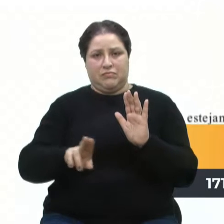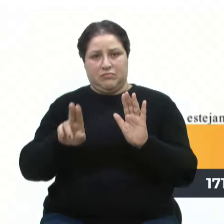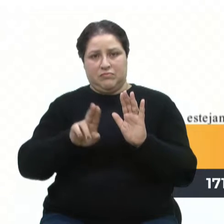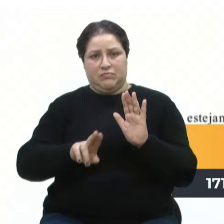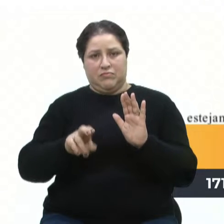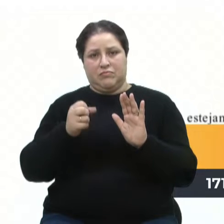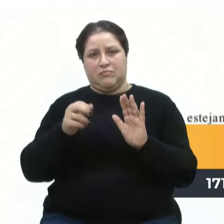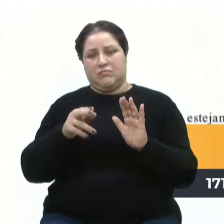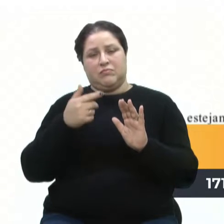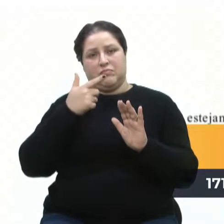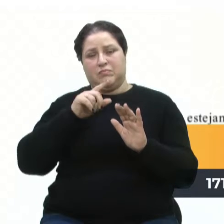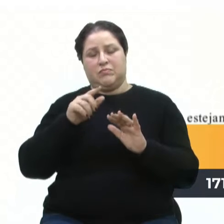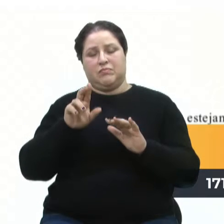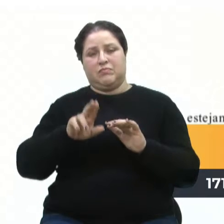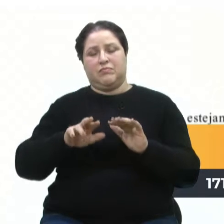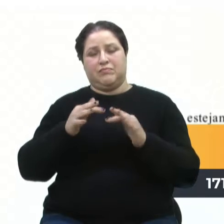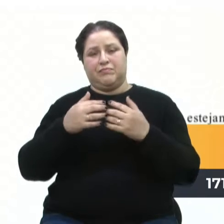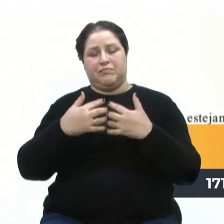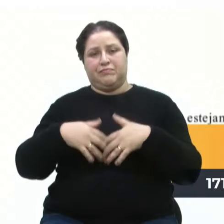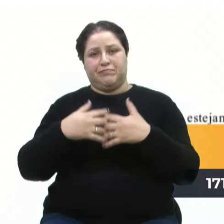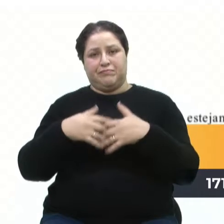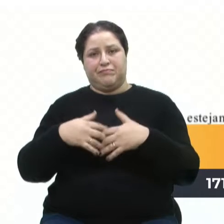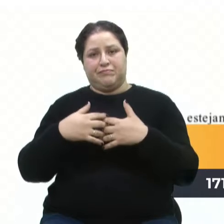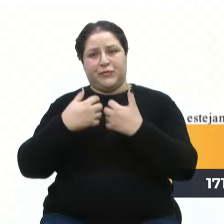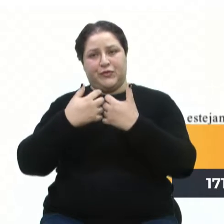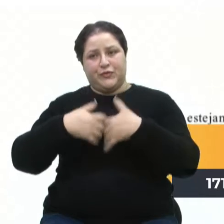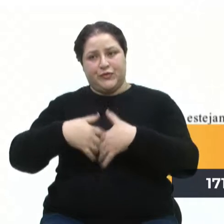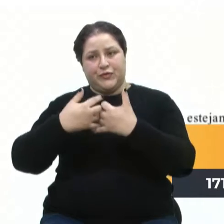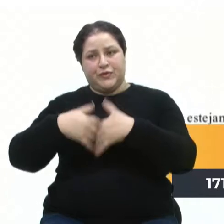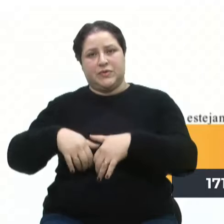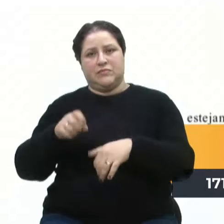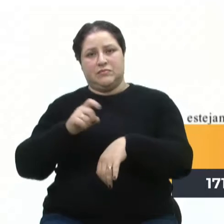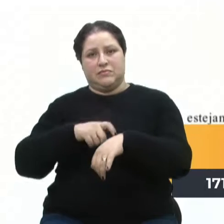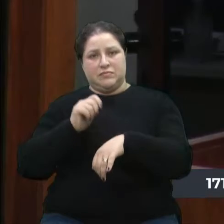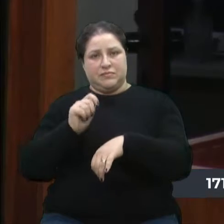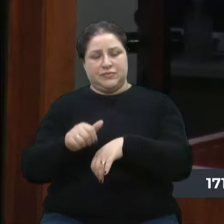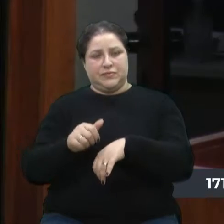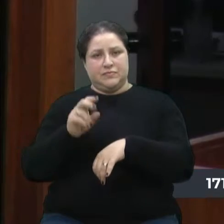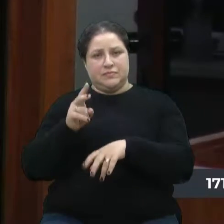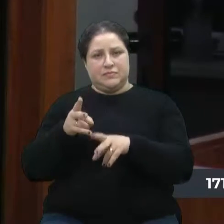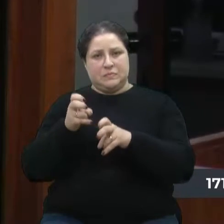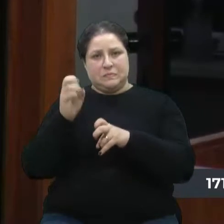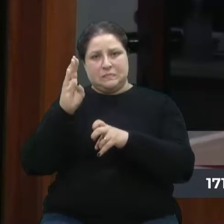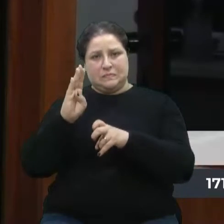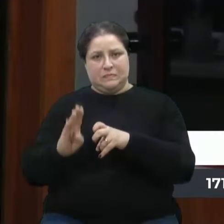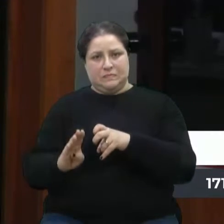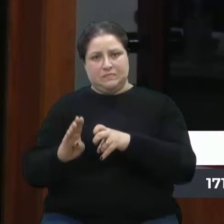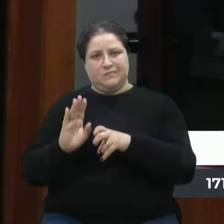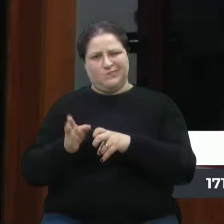impossibilitadas de entrar em funcionamento de imediato. O que, que a gente nota normalmente no Brasil, a gente vai várias vezes.